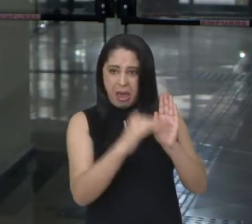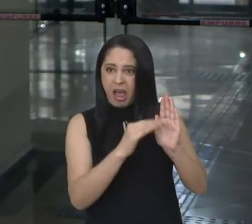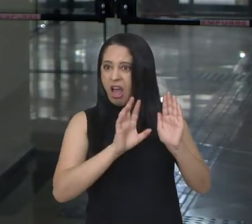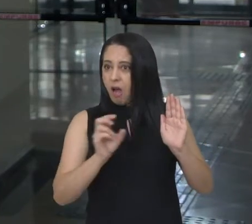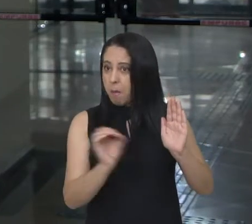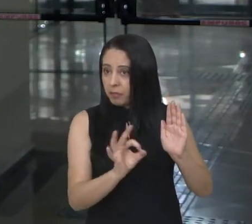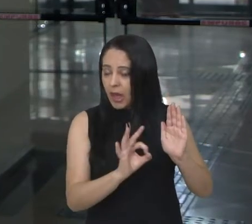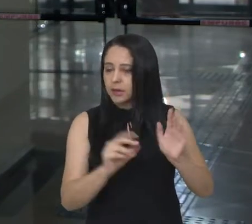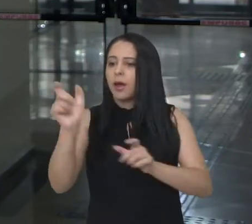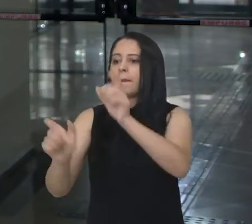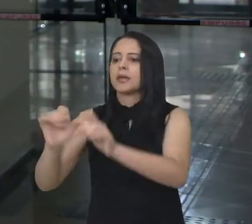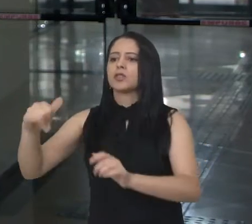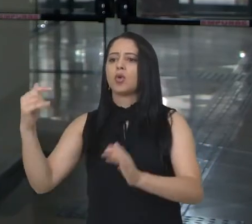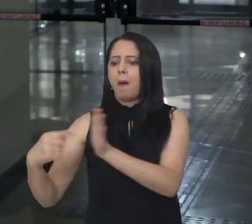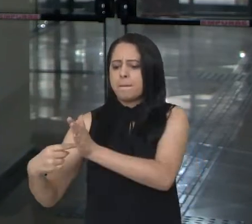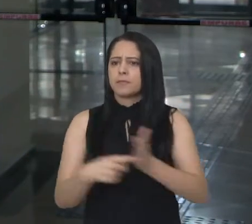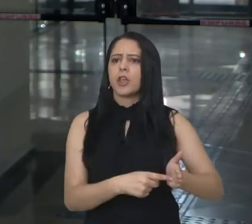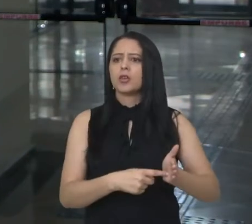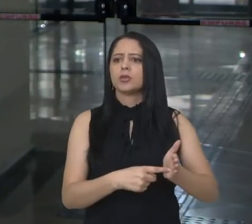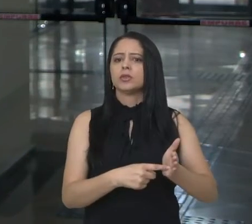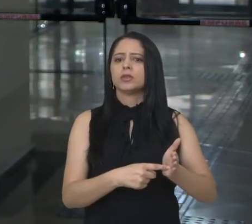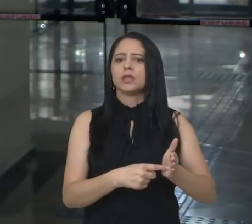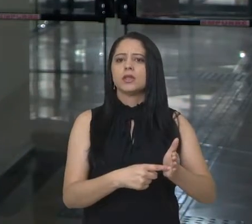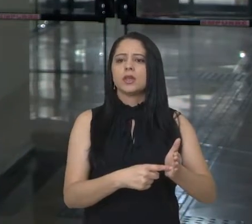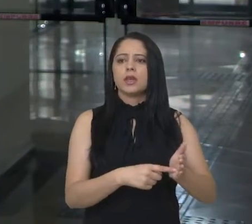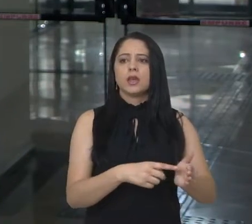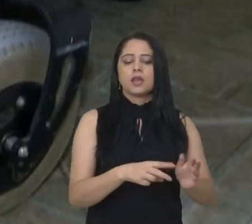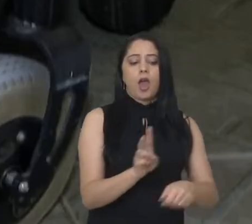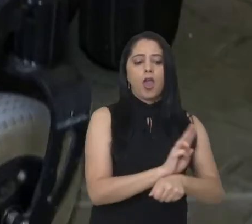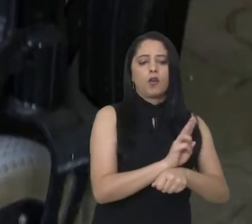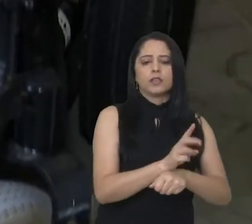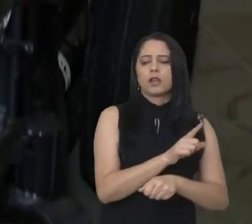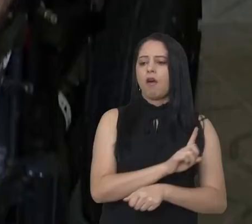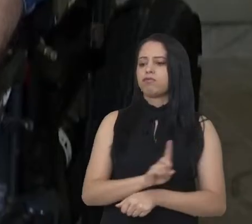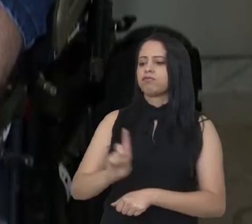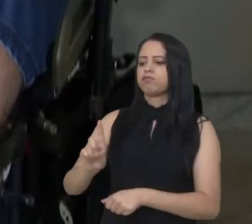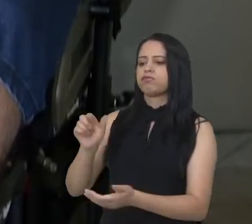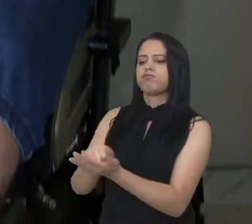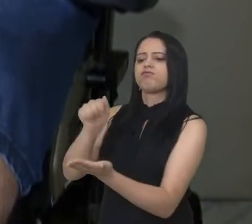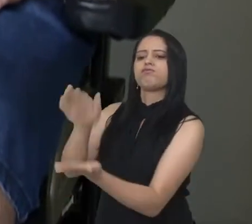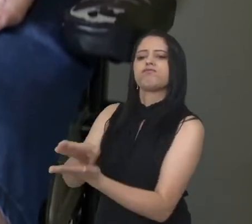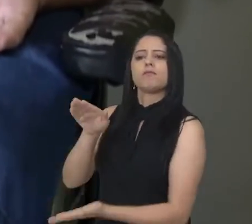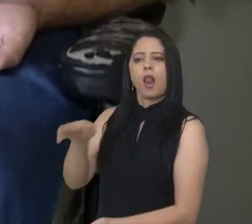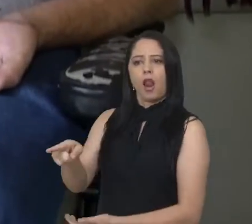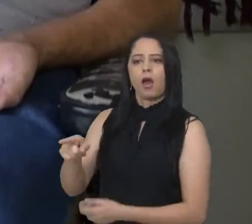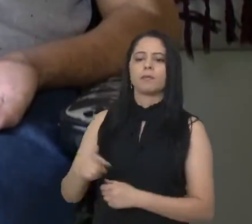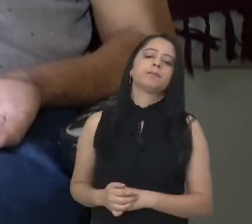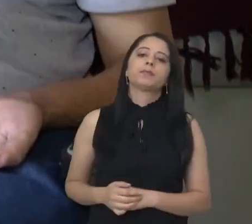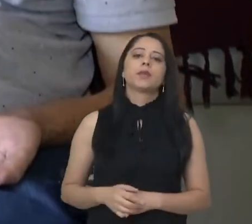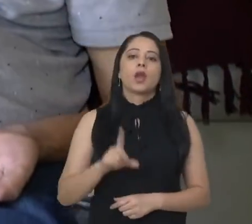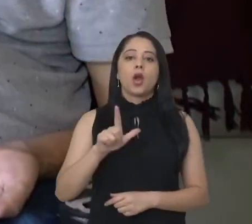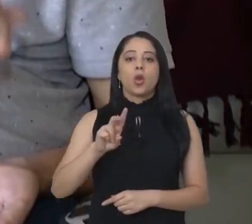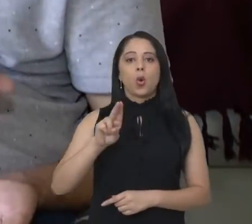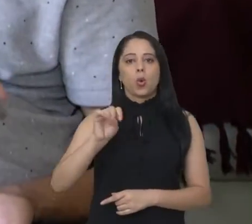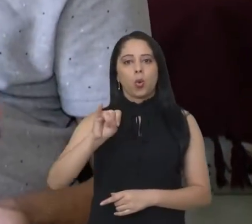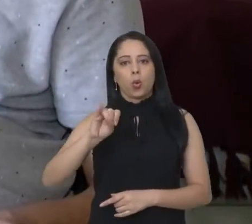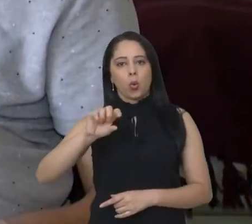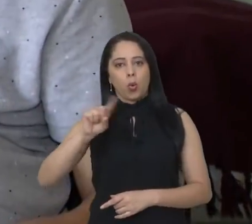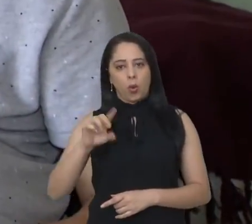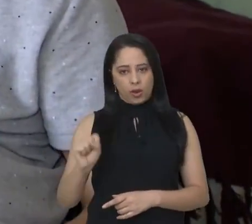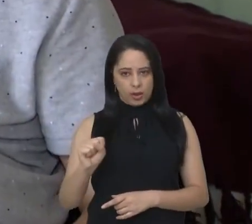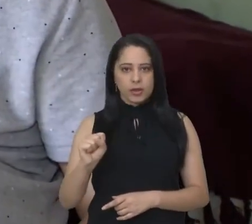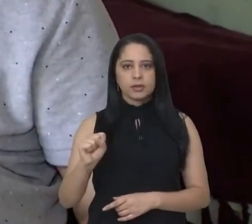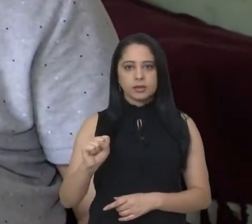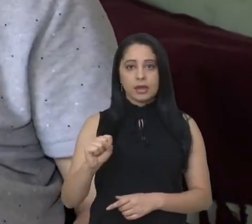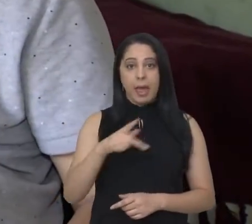para o 156, o fiscal tem que ir lá, o fiscal tem que dar multa. Para o Luiz Barbosa, que é vice-presidente da Associação das